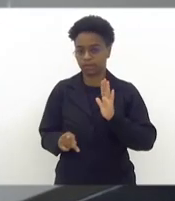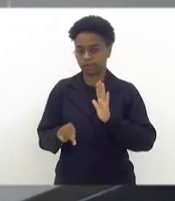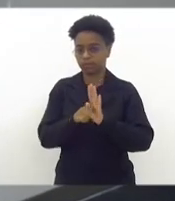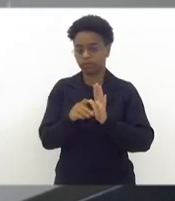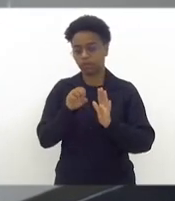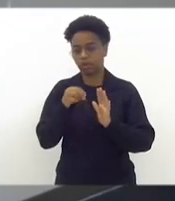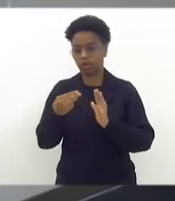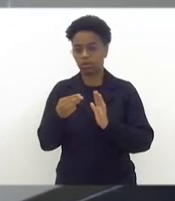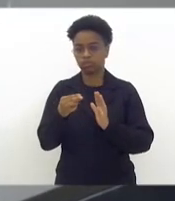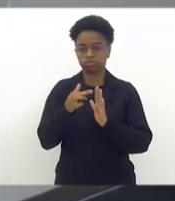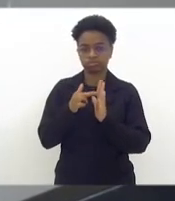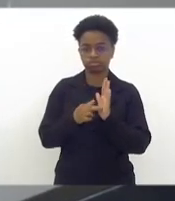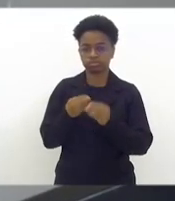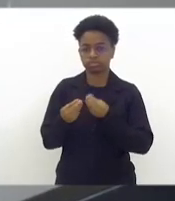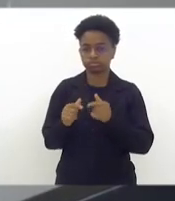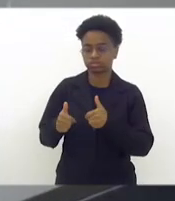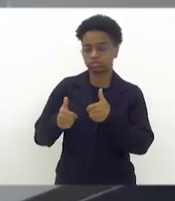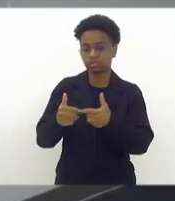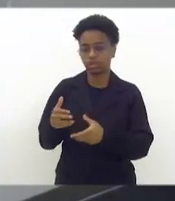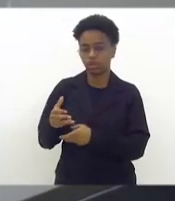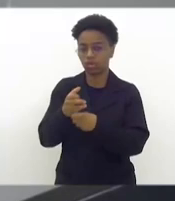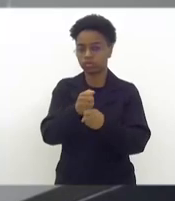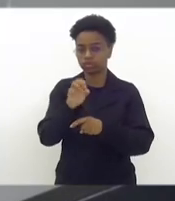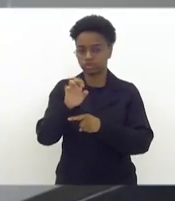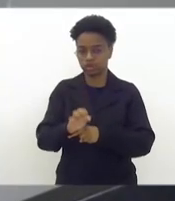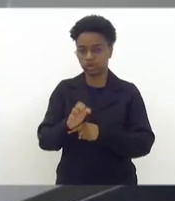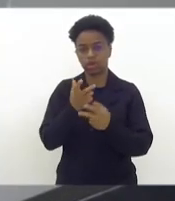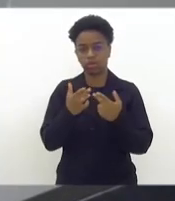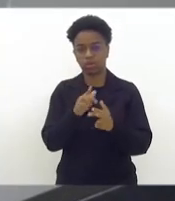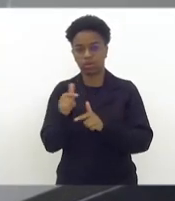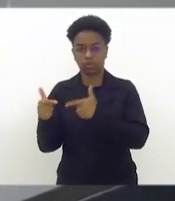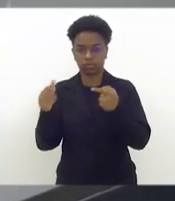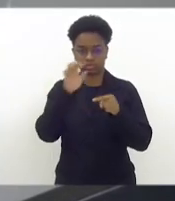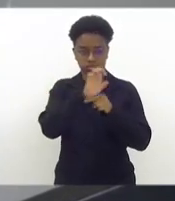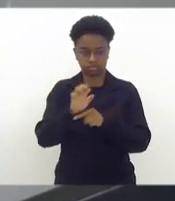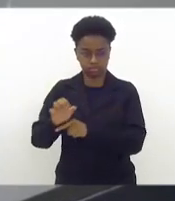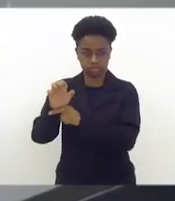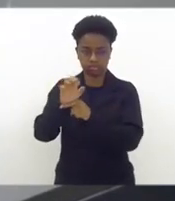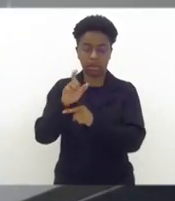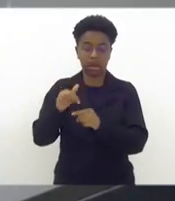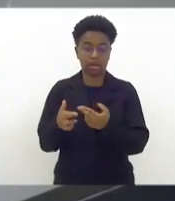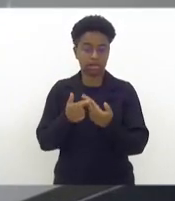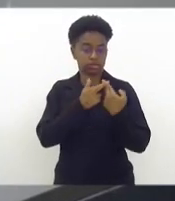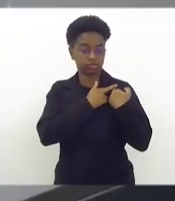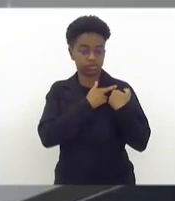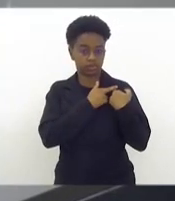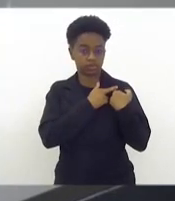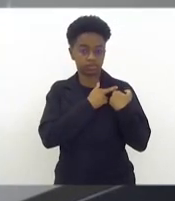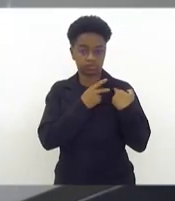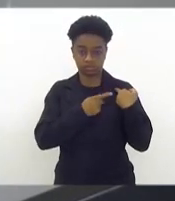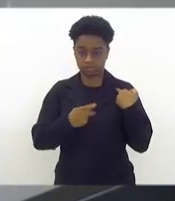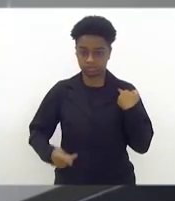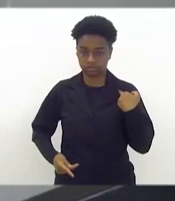código de processo de contas estadual, como tem em outros estados da federação, seria competência do presidente